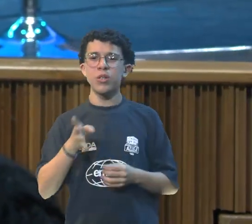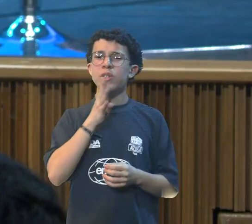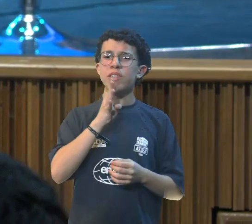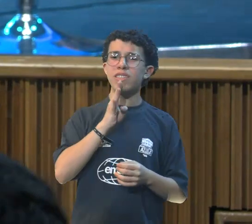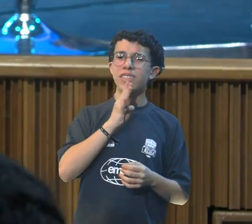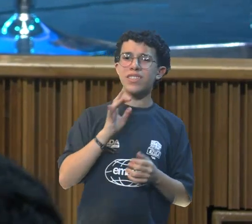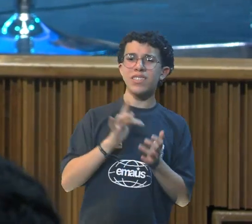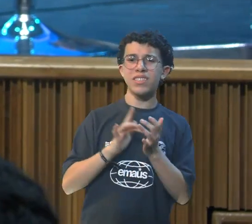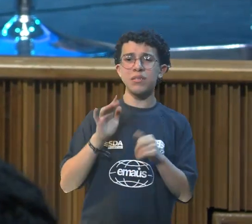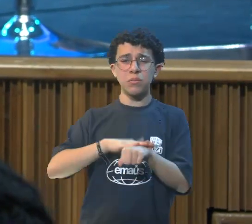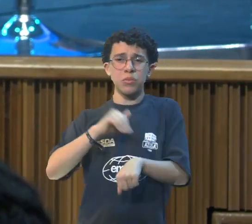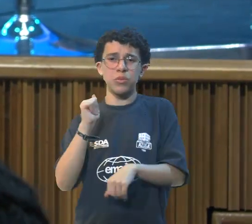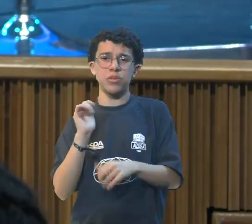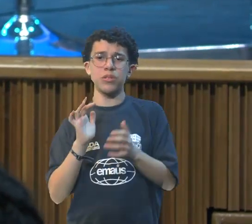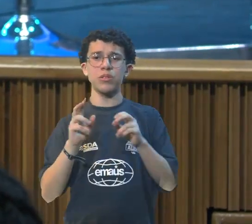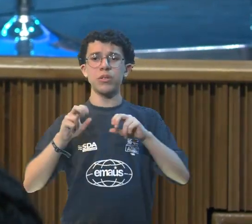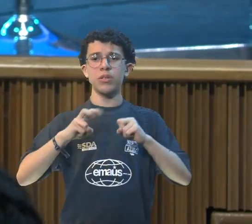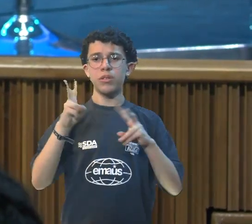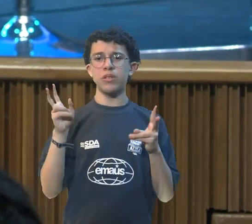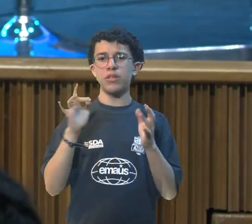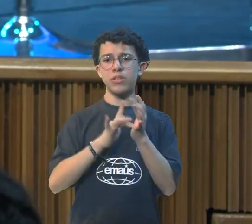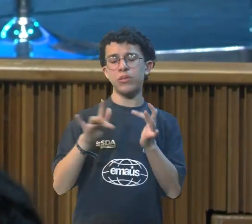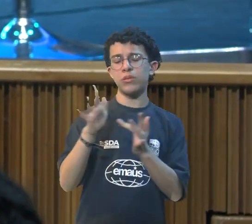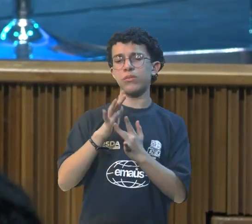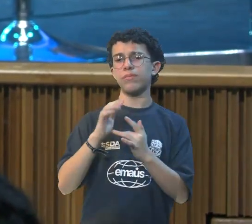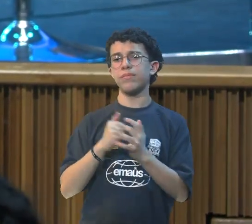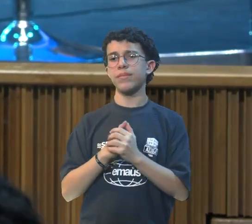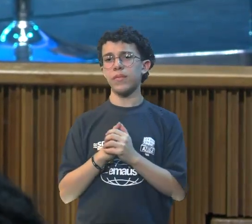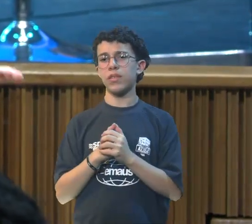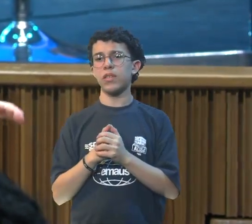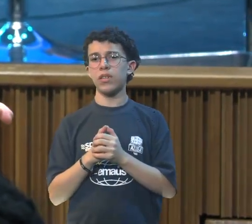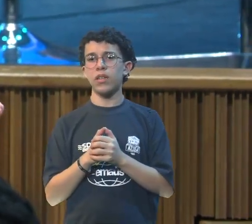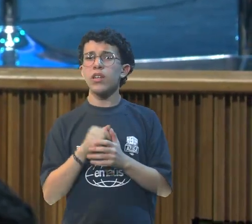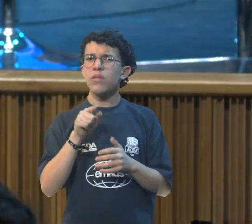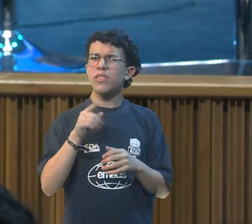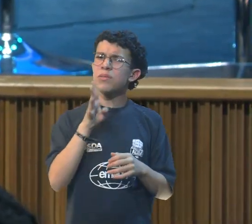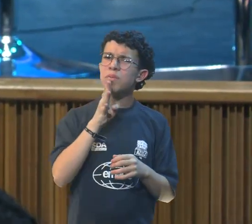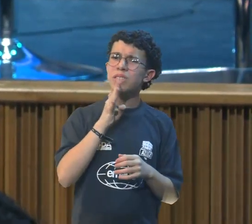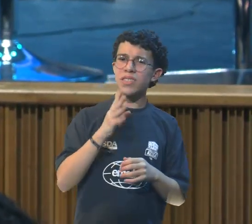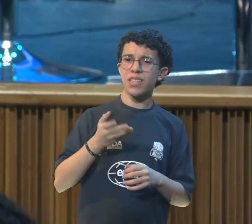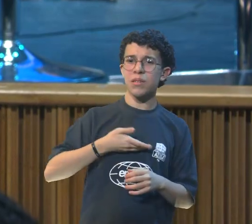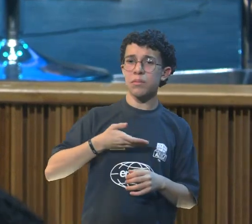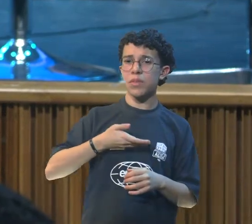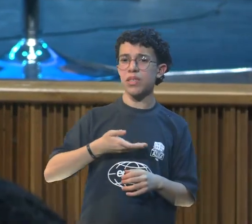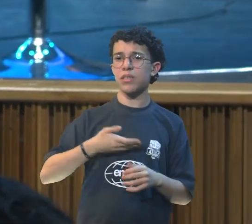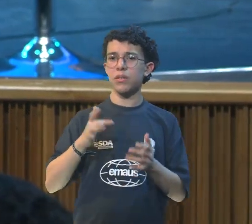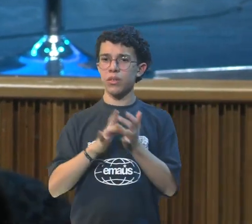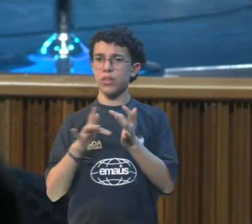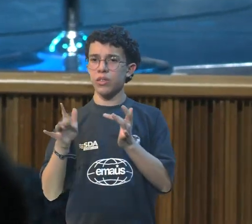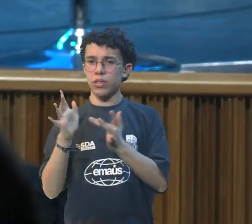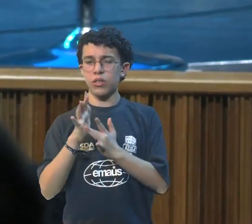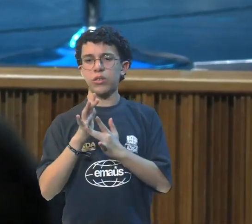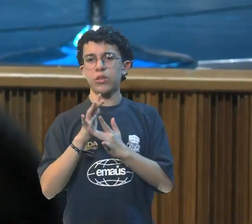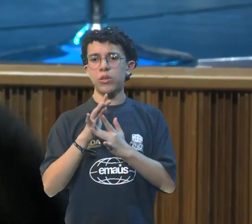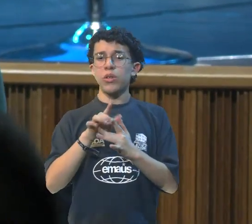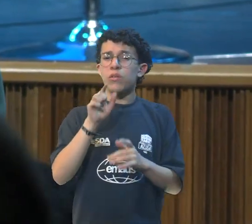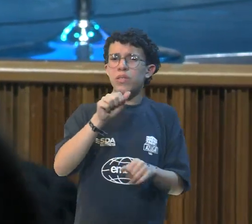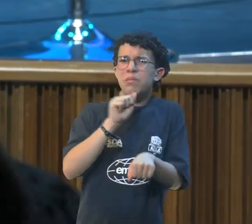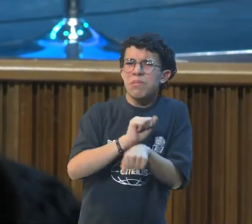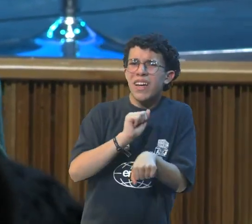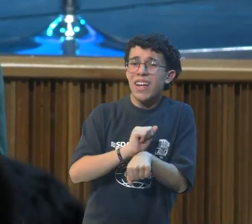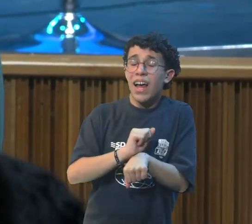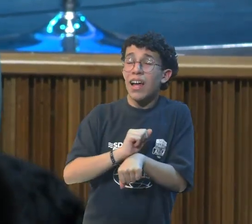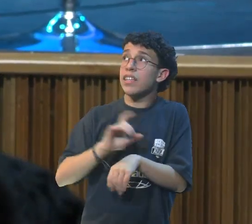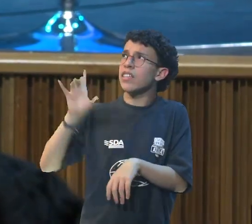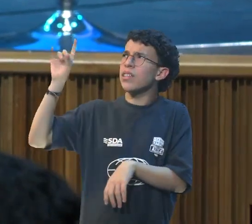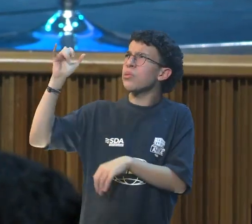são pequenos grupos que se encontram para falar sobre Jesus. Você vai criar amigos de Jesus, que vão te ajudar a parar essa correria para ouvir